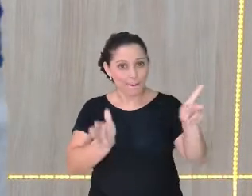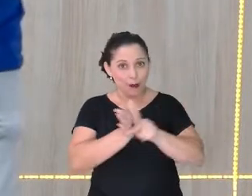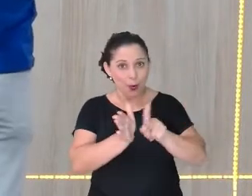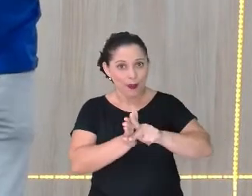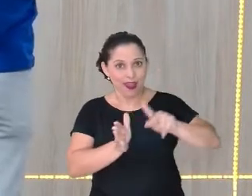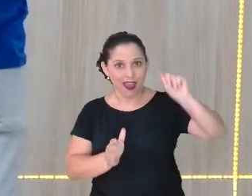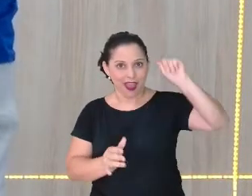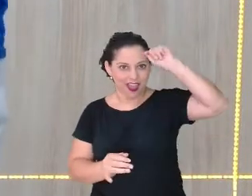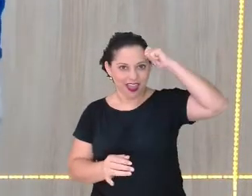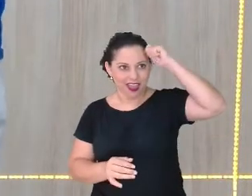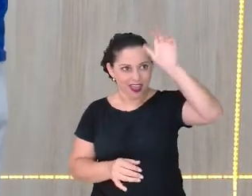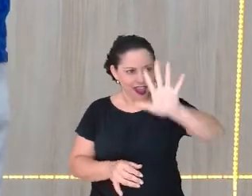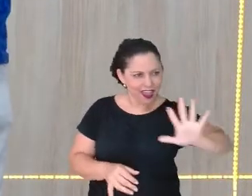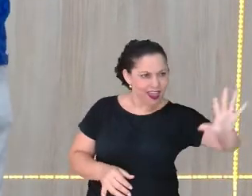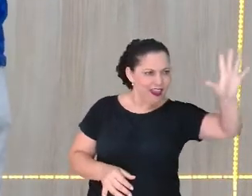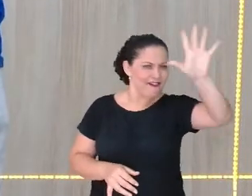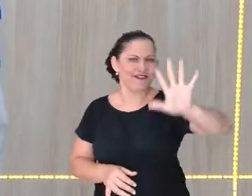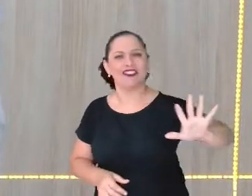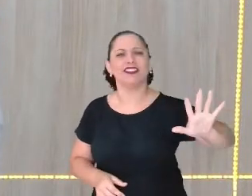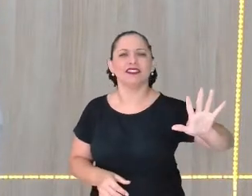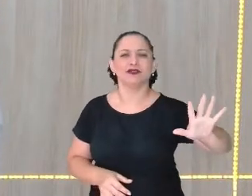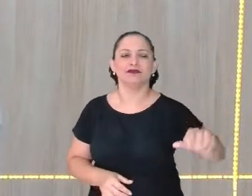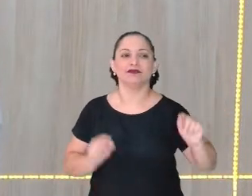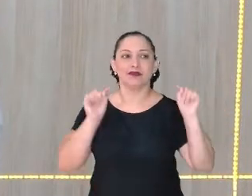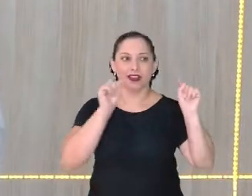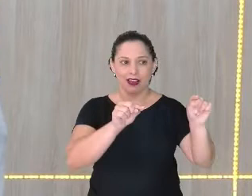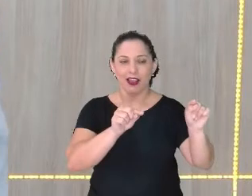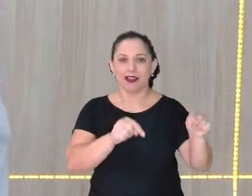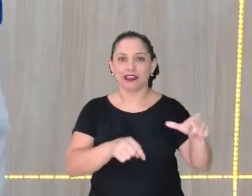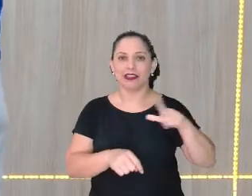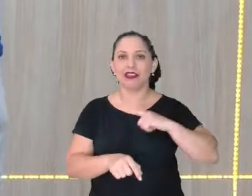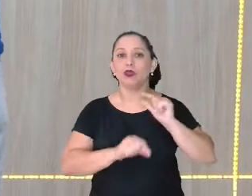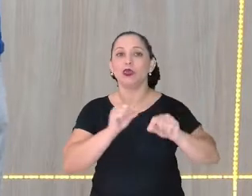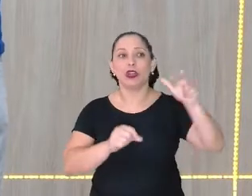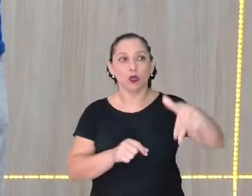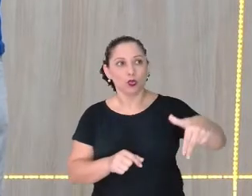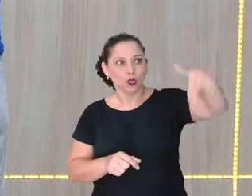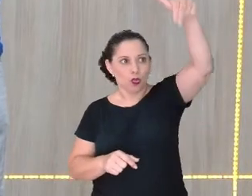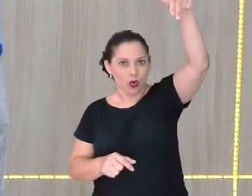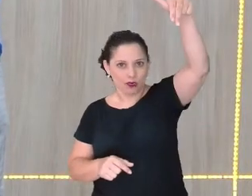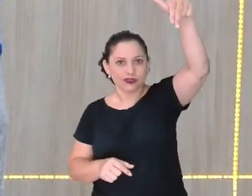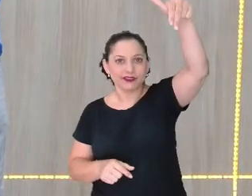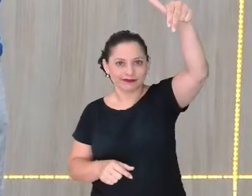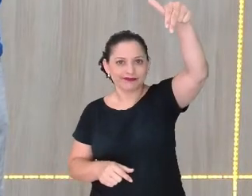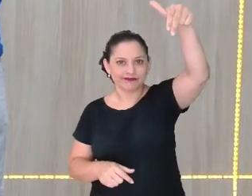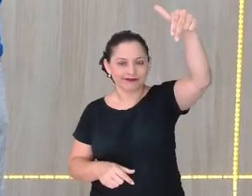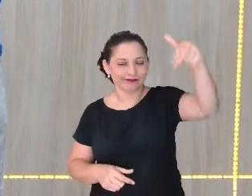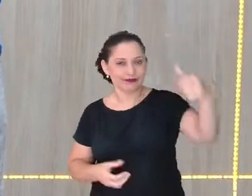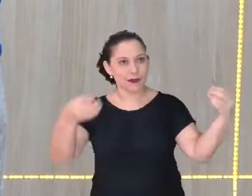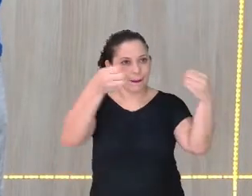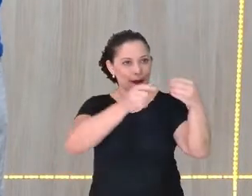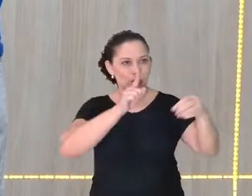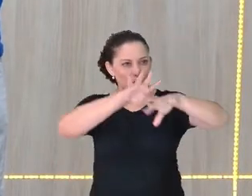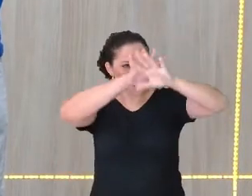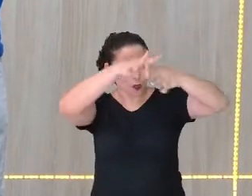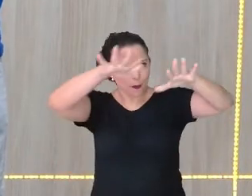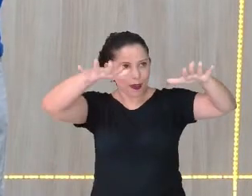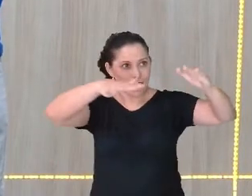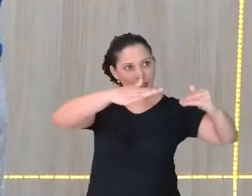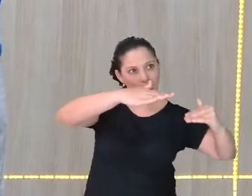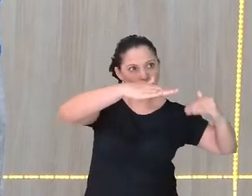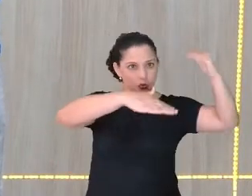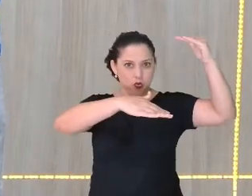um detalhe. No continente africano, só a parte norte ali, perto do Mediterrâneo, é que é um pouco mais